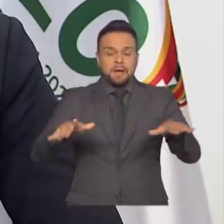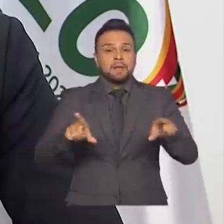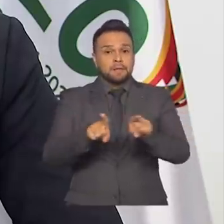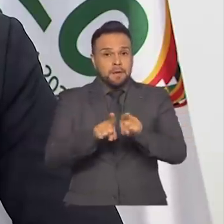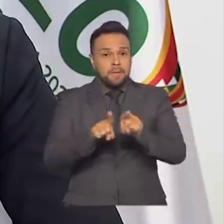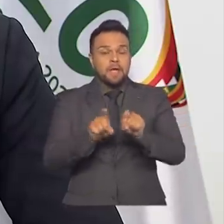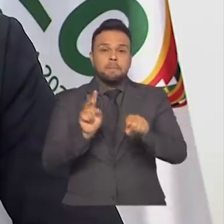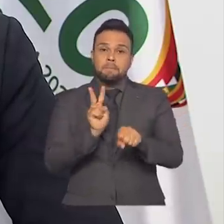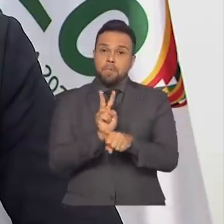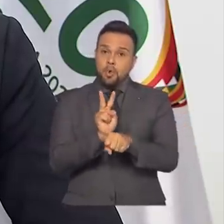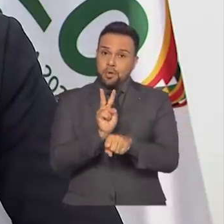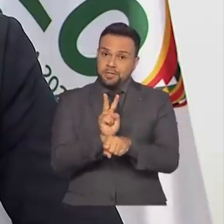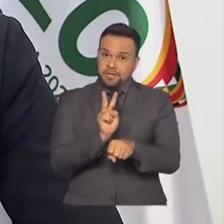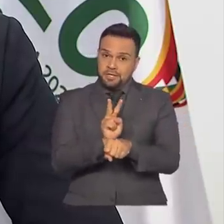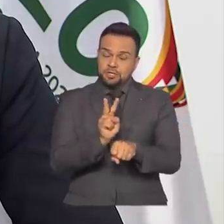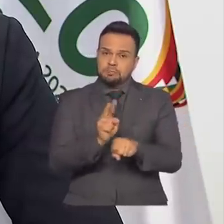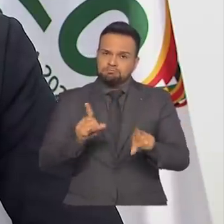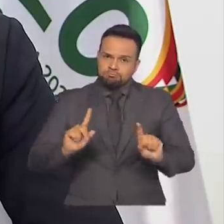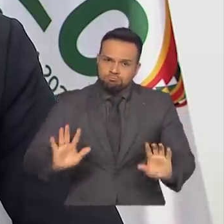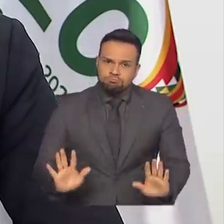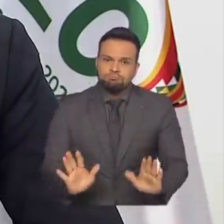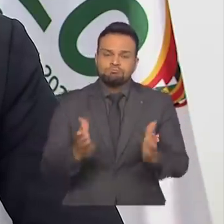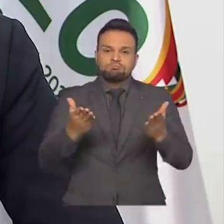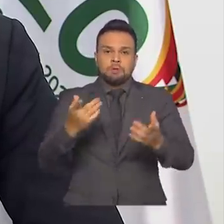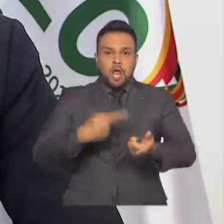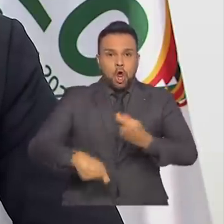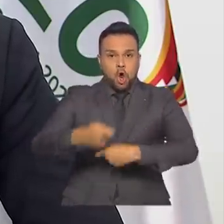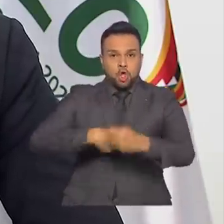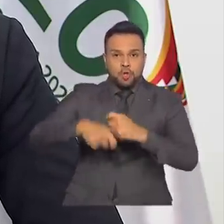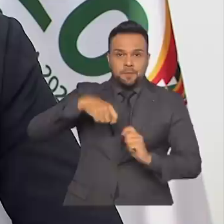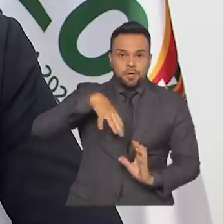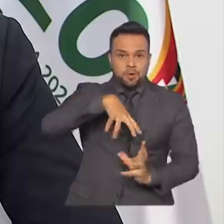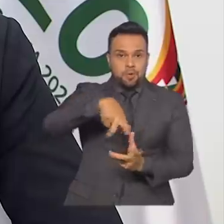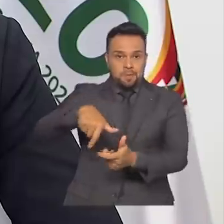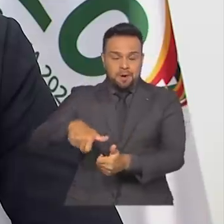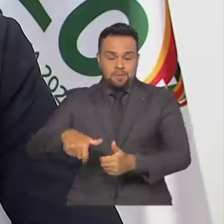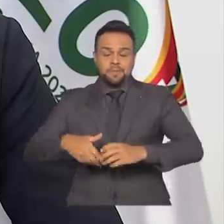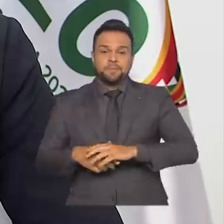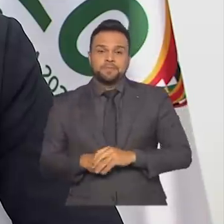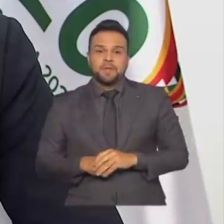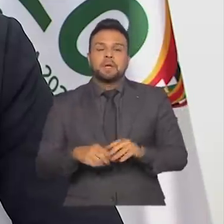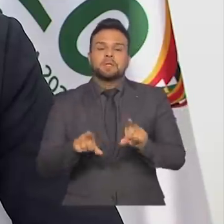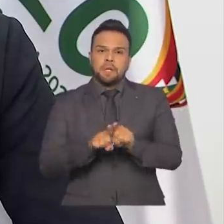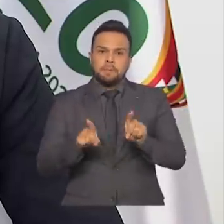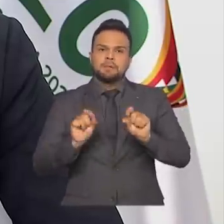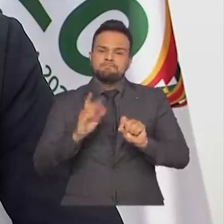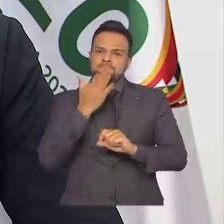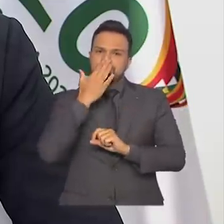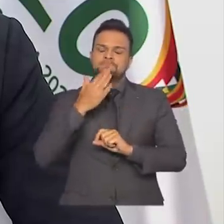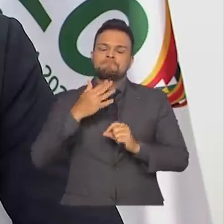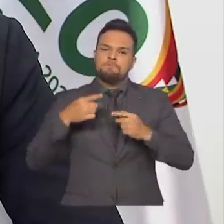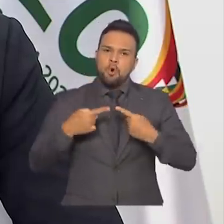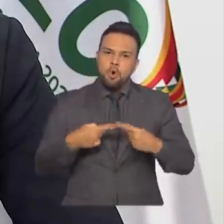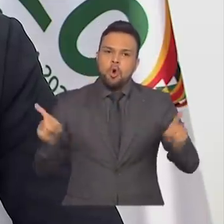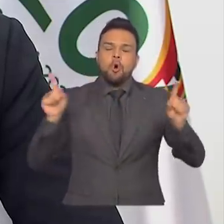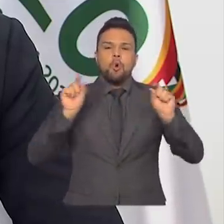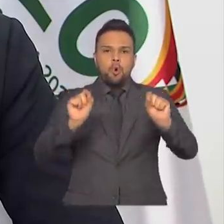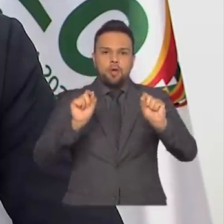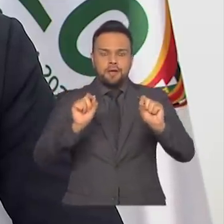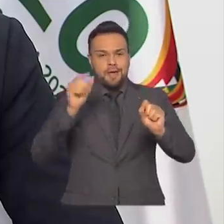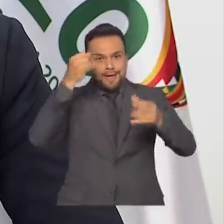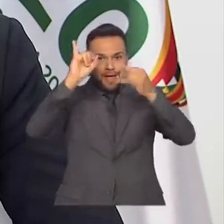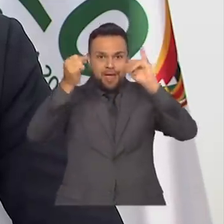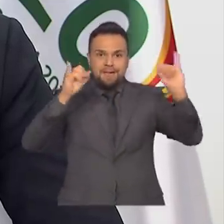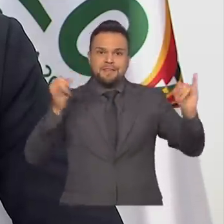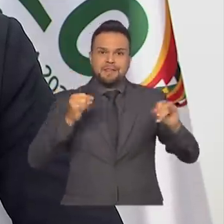tempo, proteger e estimular a economia global. Também lançamos o compromisso de evitar a interrupção dos fluxos